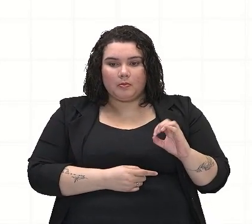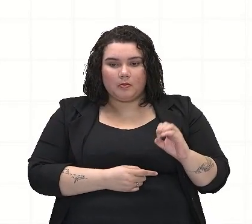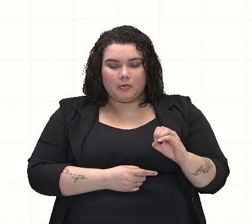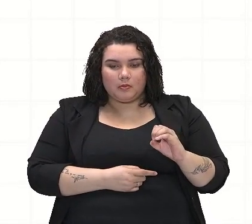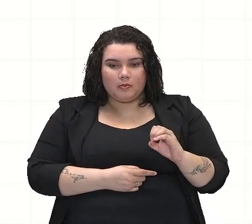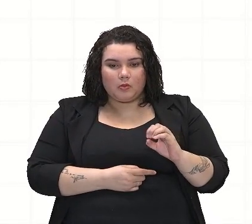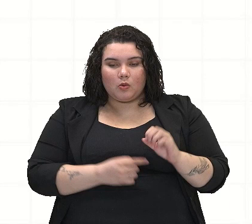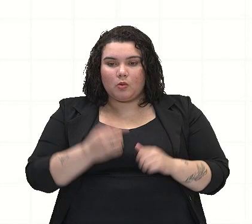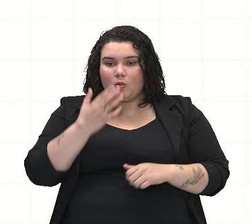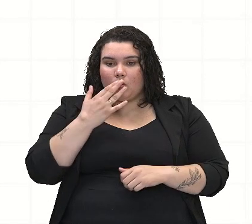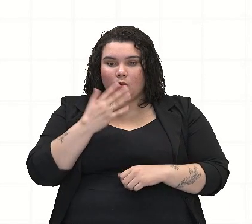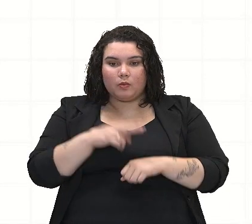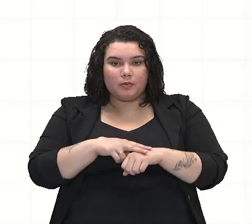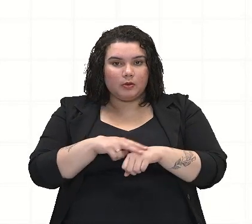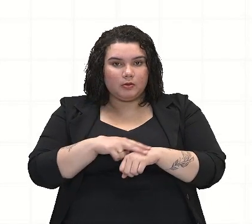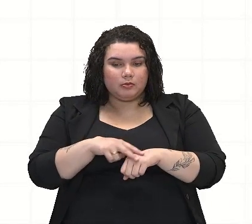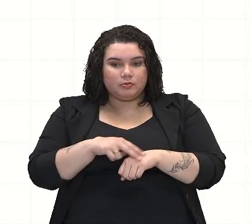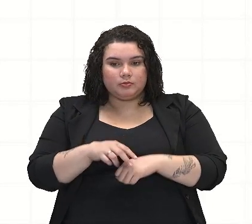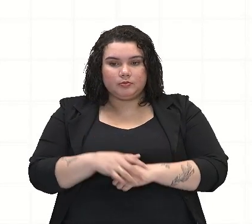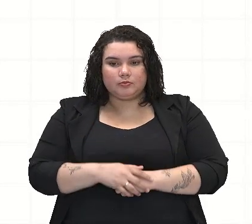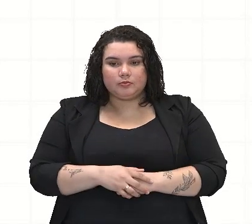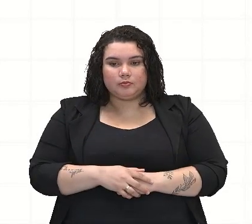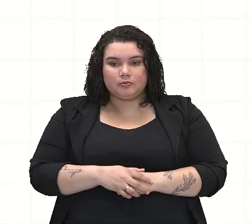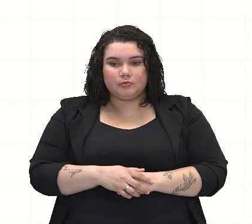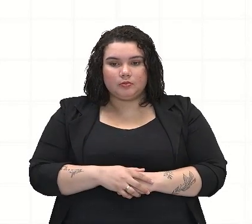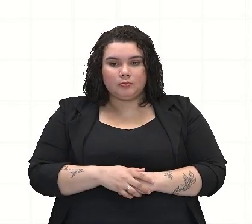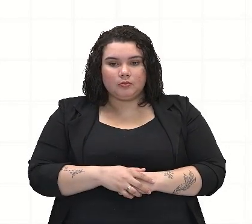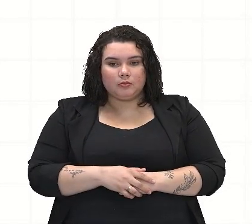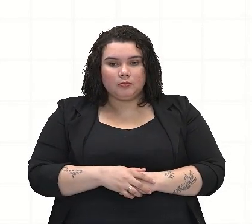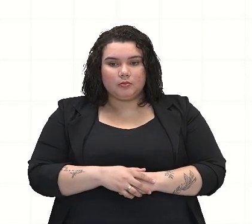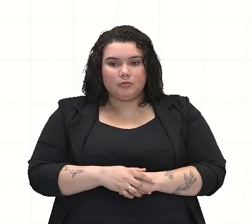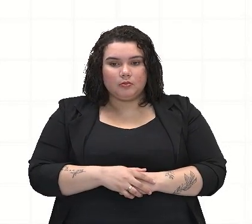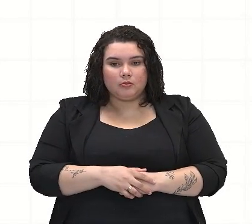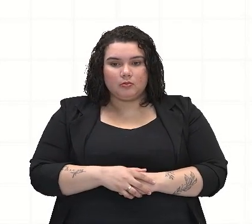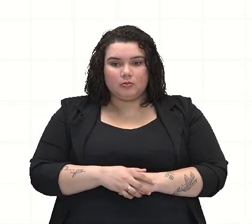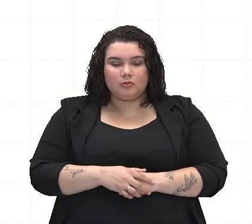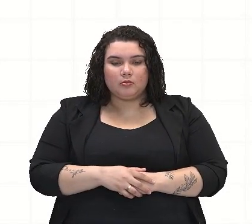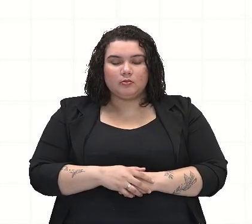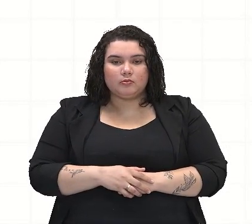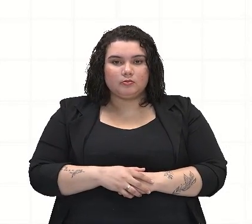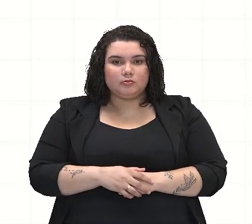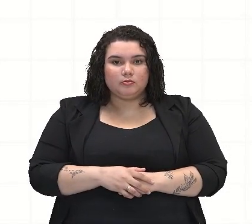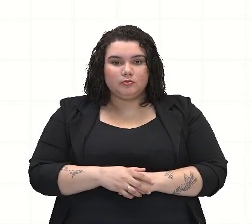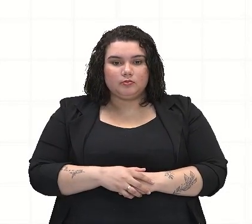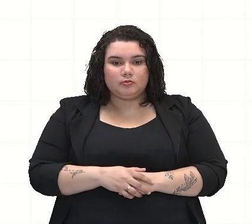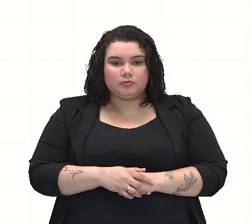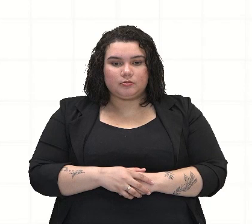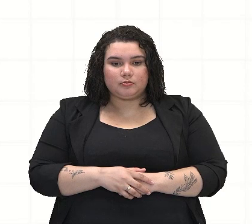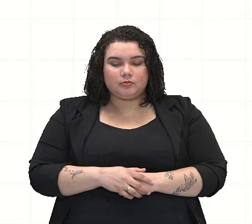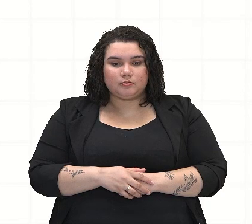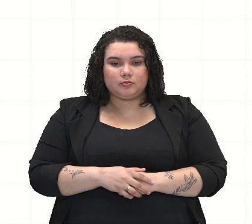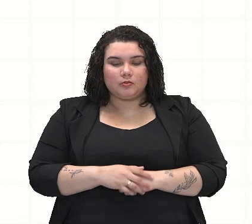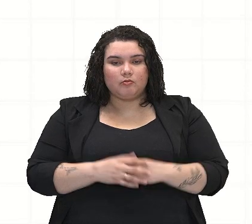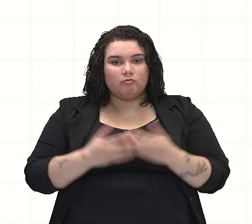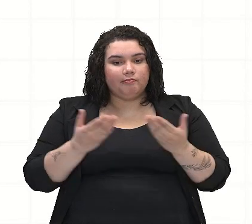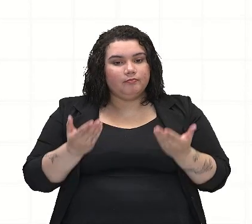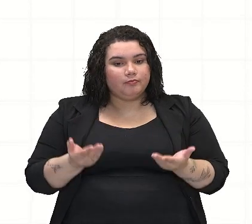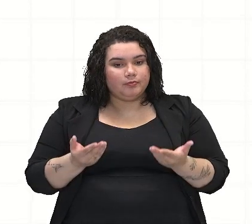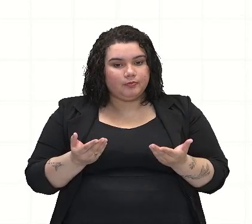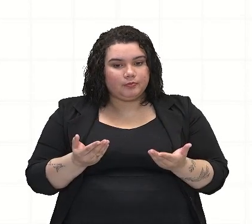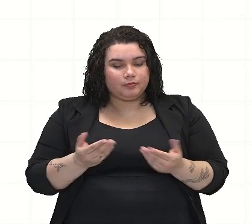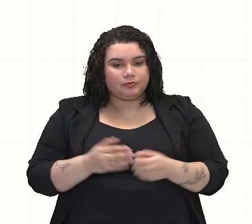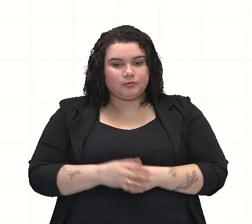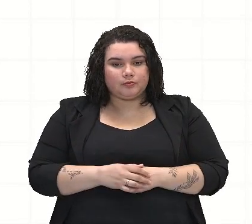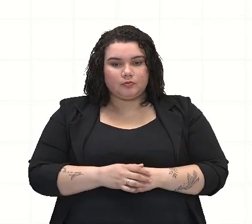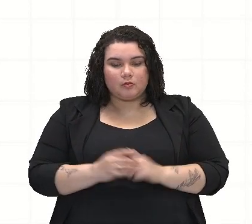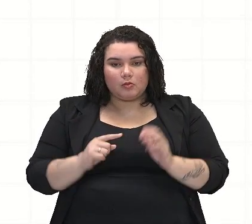verdinho. Eu vou até deixar ele maior aqui, tá? Bem, o que acontece? Ele é o